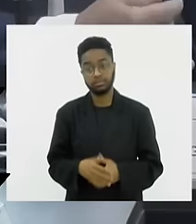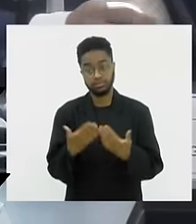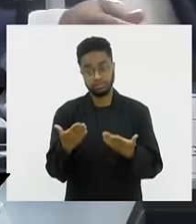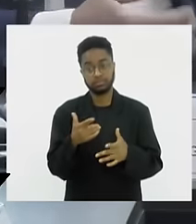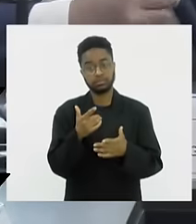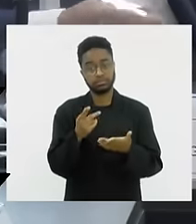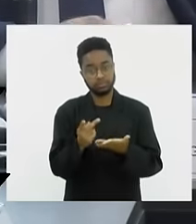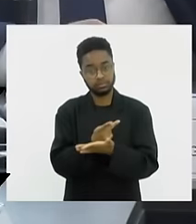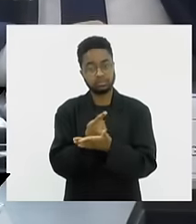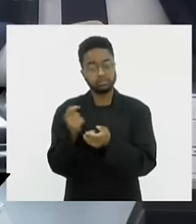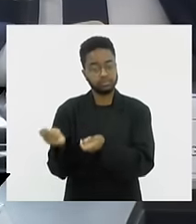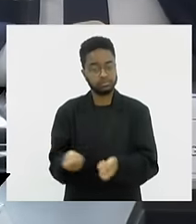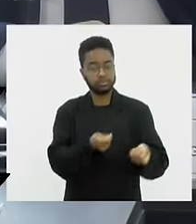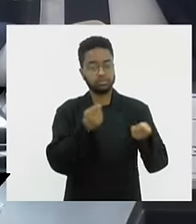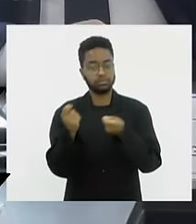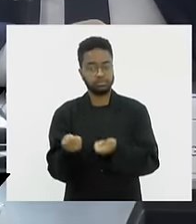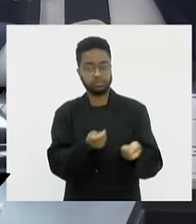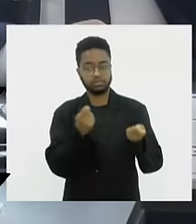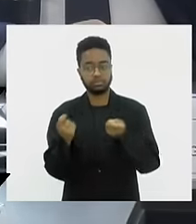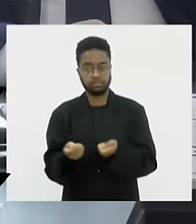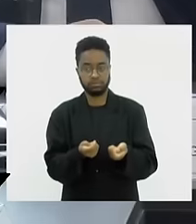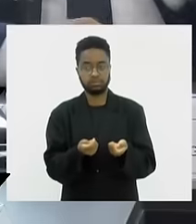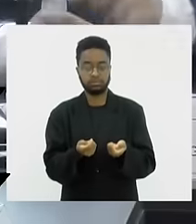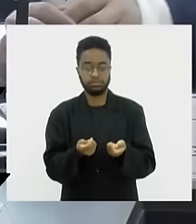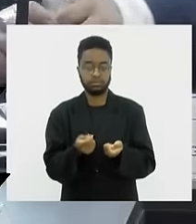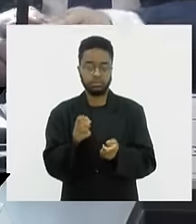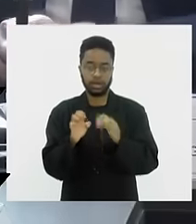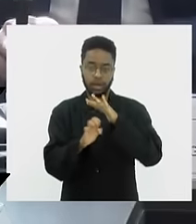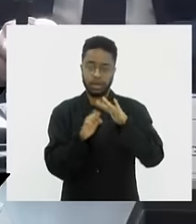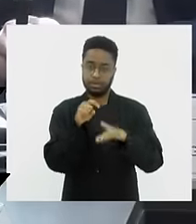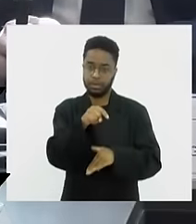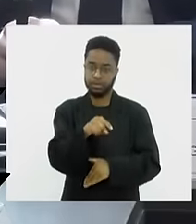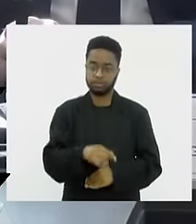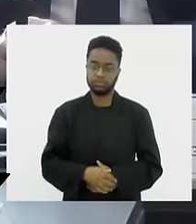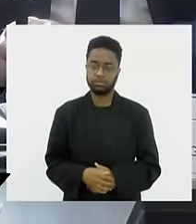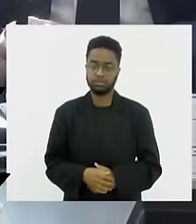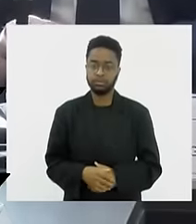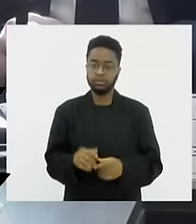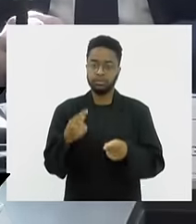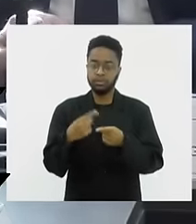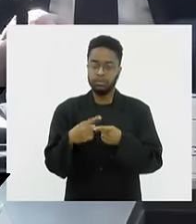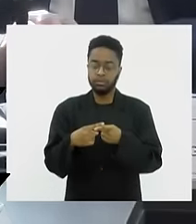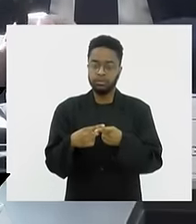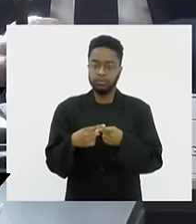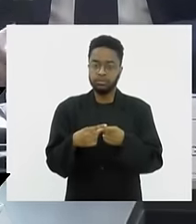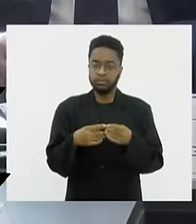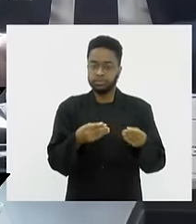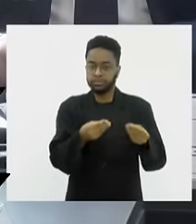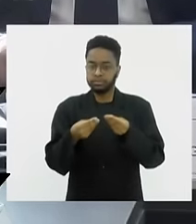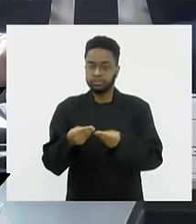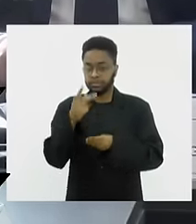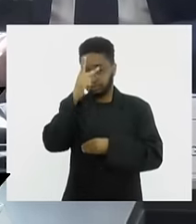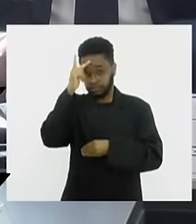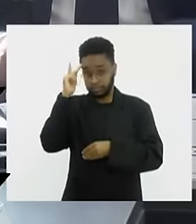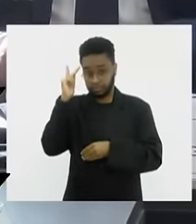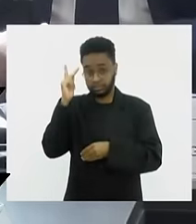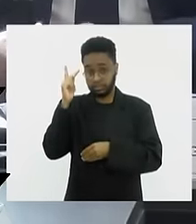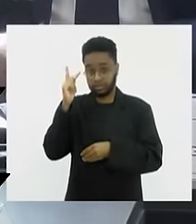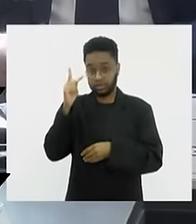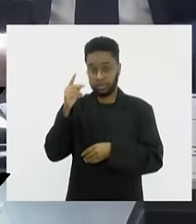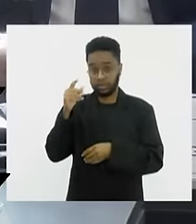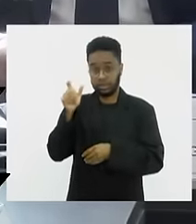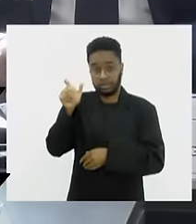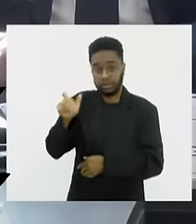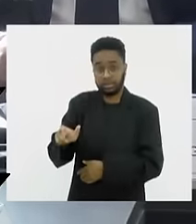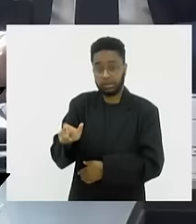prática corriqueira, né, dessa empresa. Empresa essa que mandou para cá a laranja, na qual eu fiz 10 perguntas, e